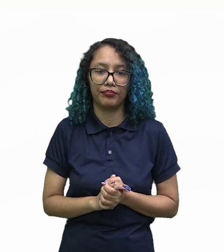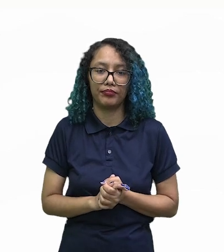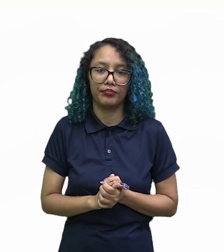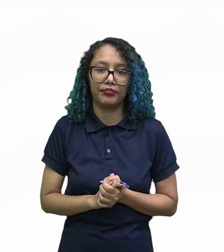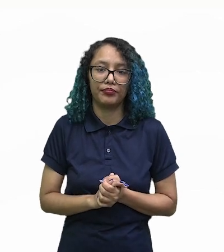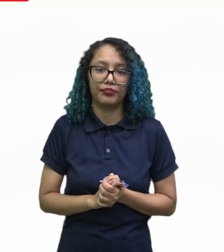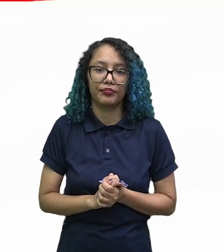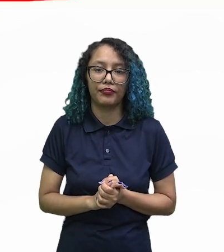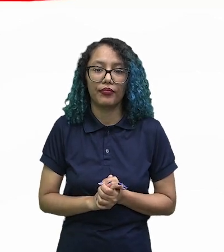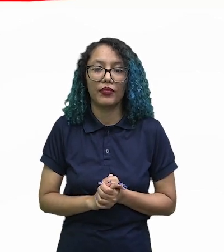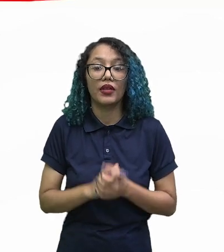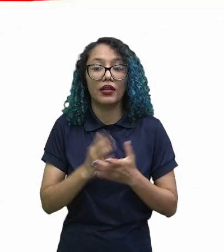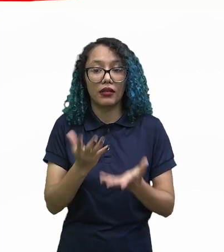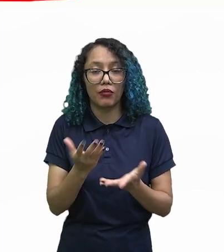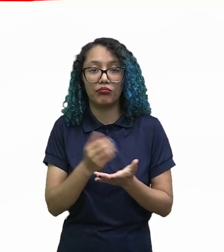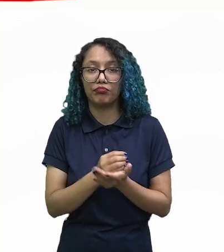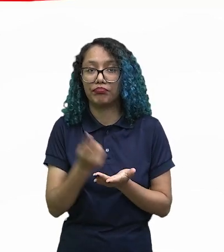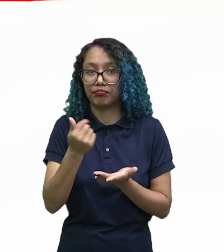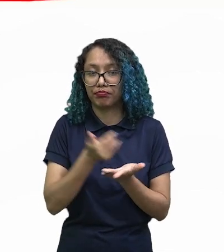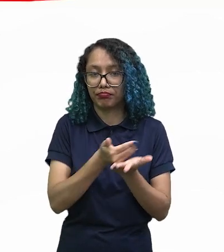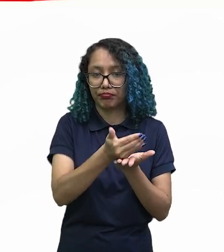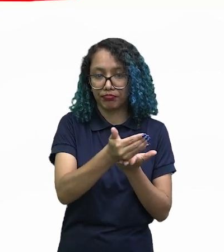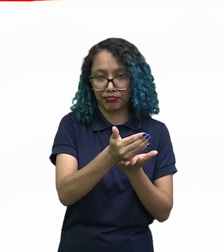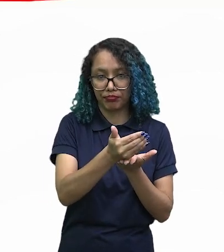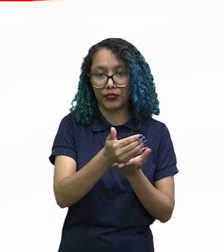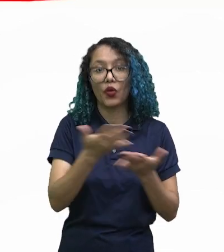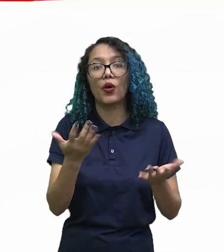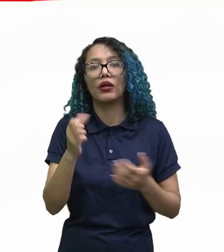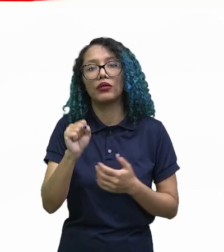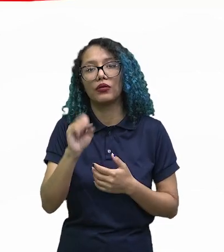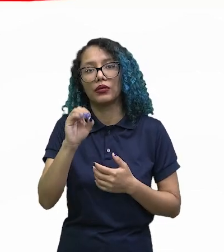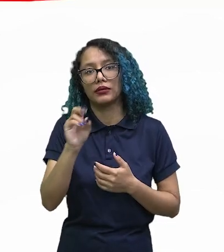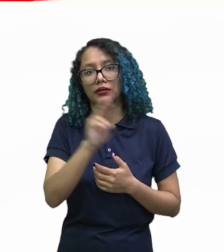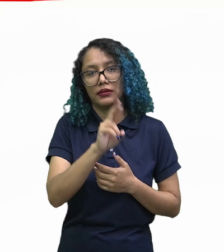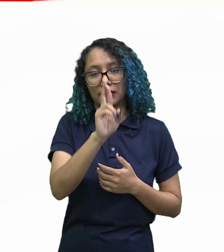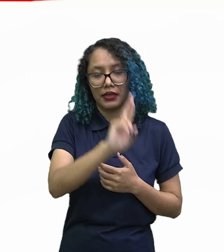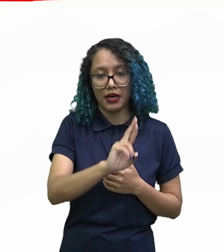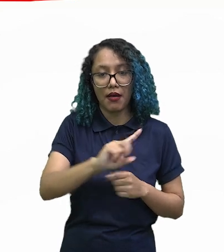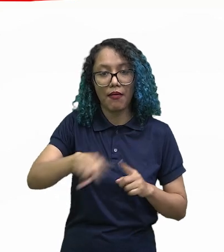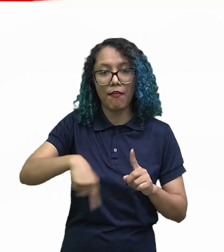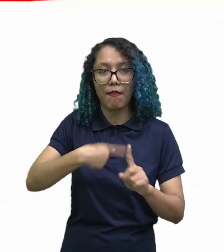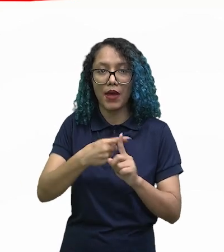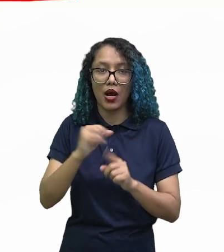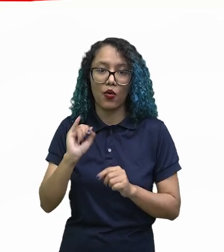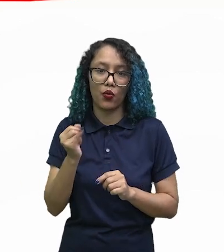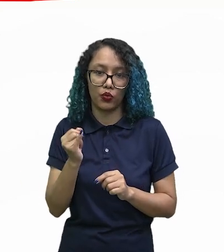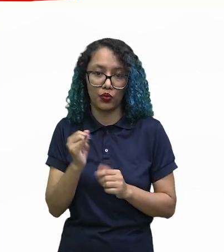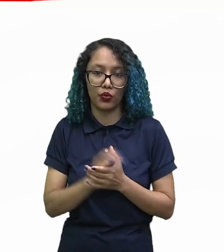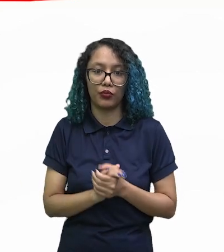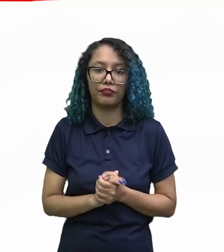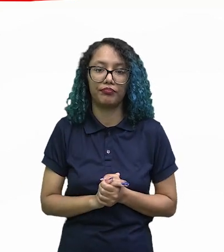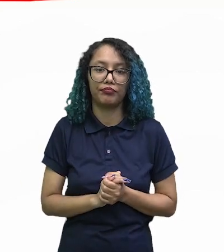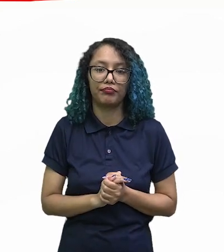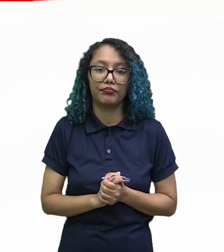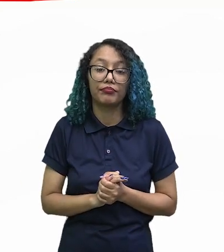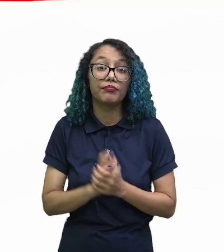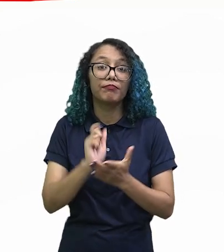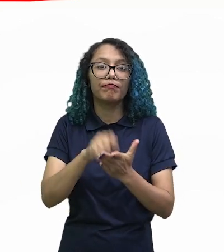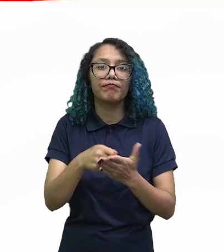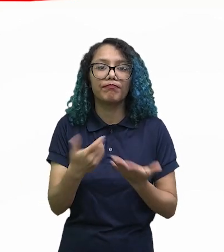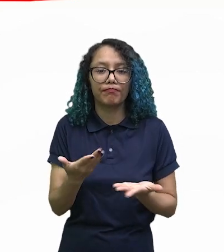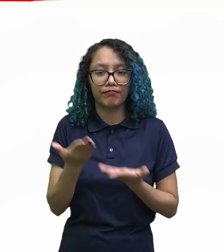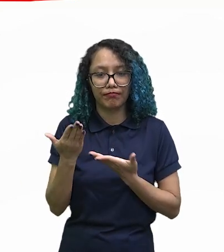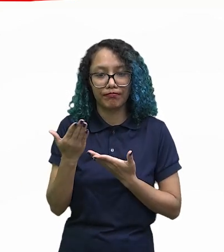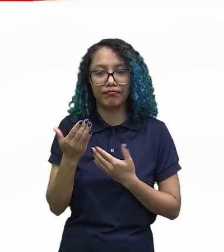pago é a soma do capital inicial, que aqui no caso é de R$ 800, mais os juros, ou seja, ela vai pagar